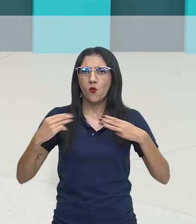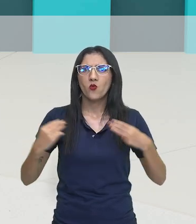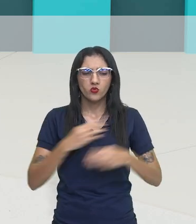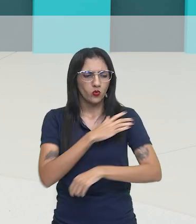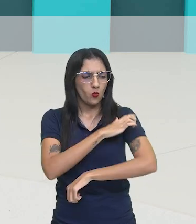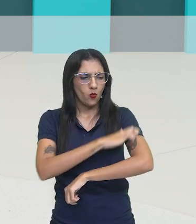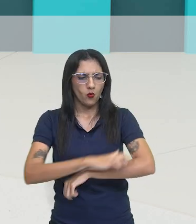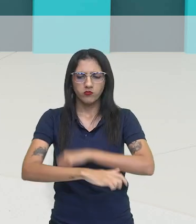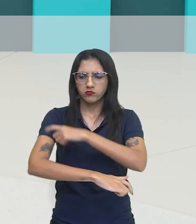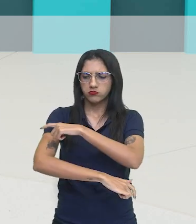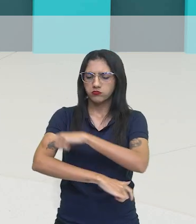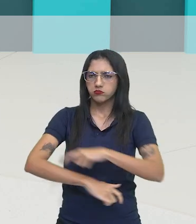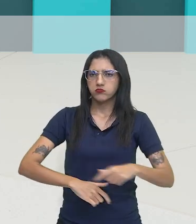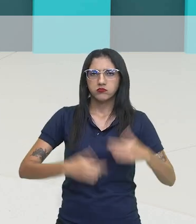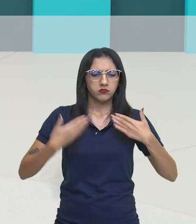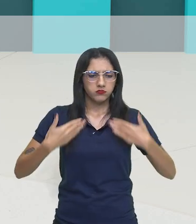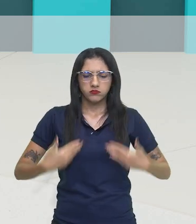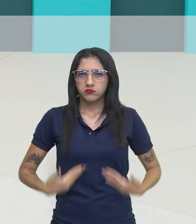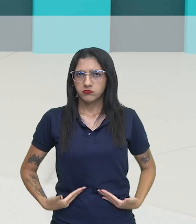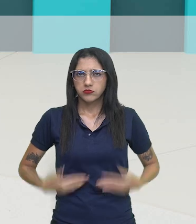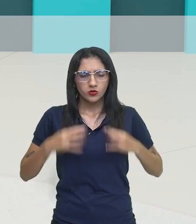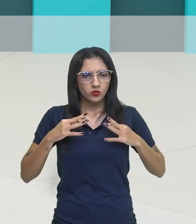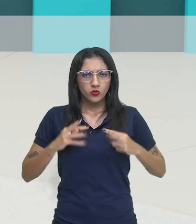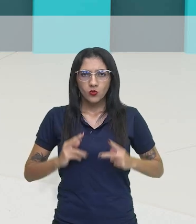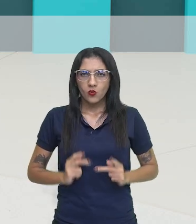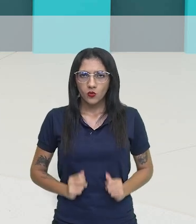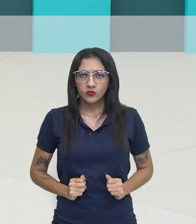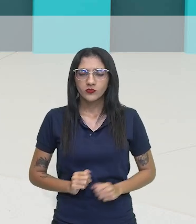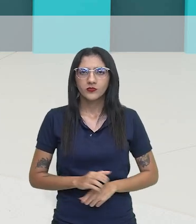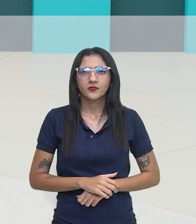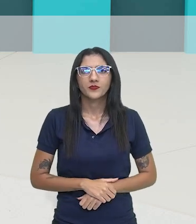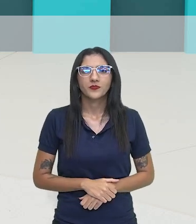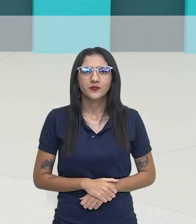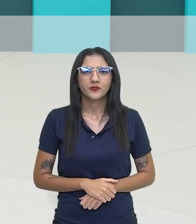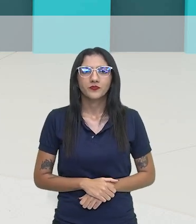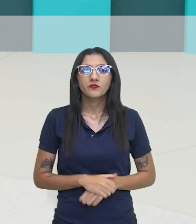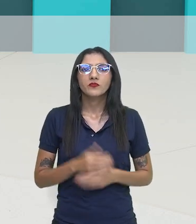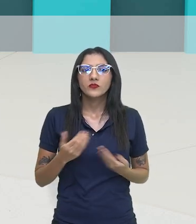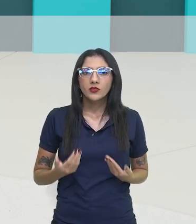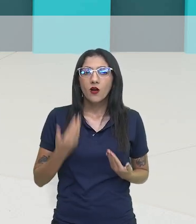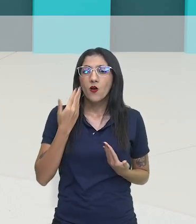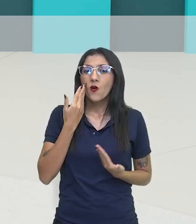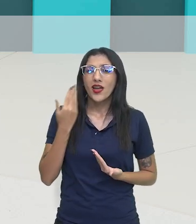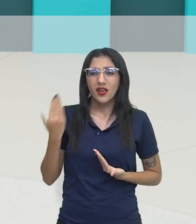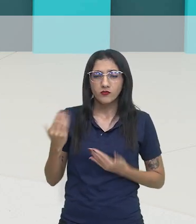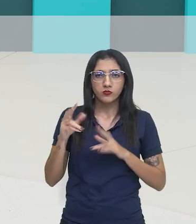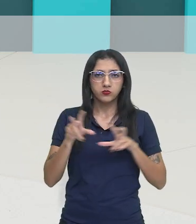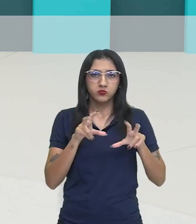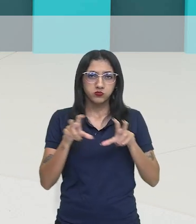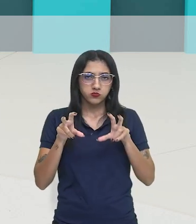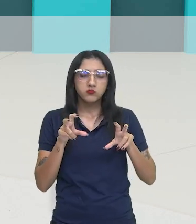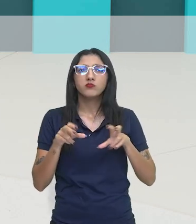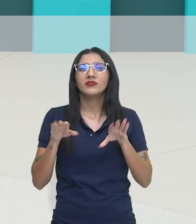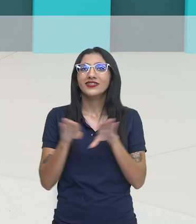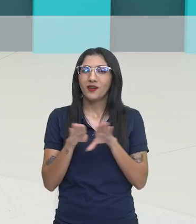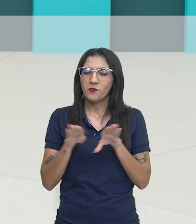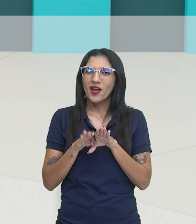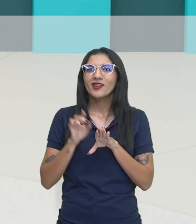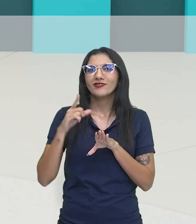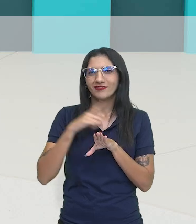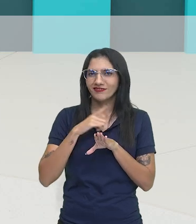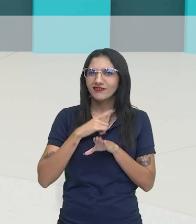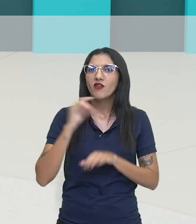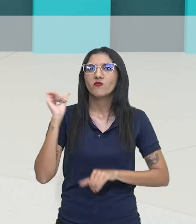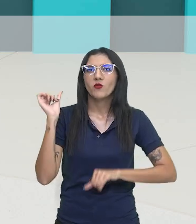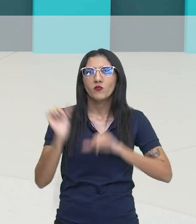todo o nosso corpo. E o glúteo foi uma dessas grandes modificações.